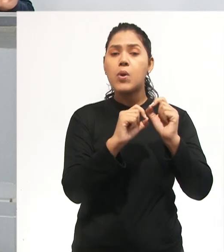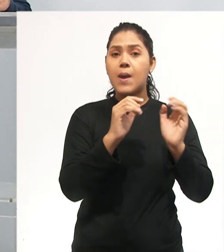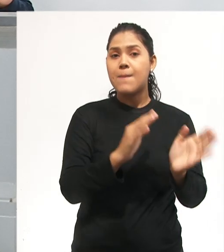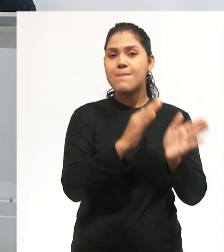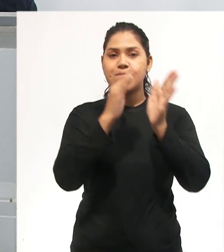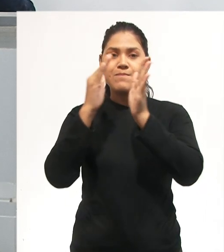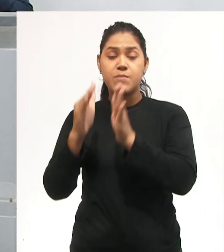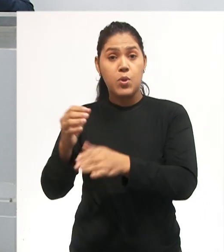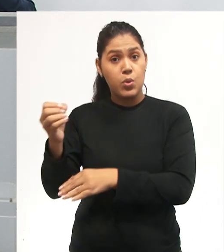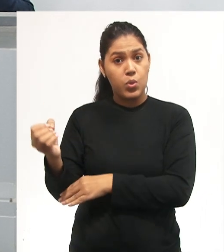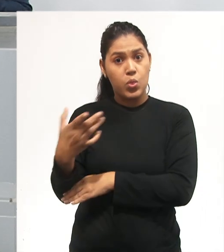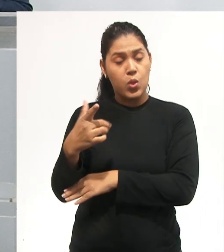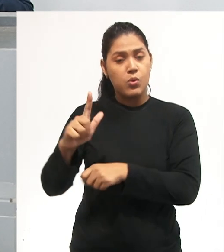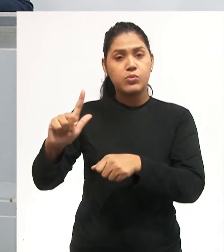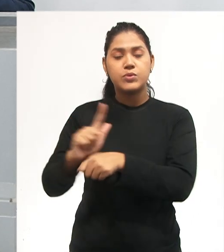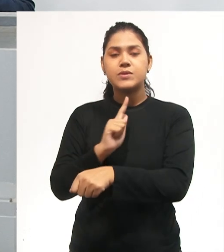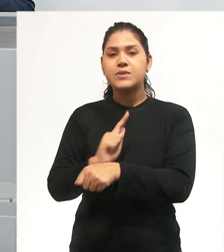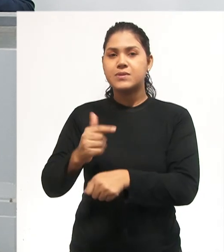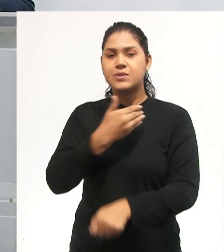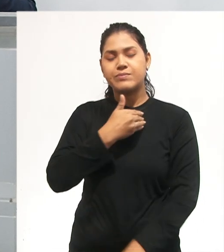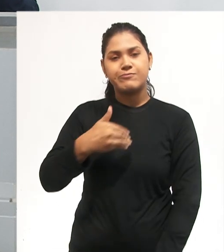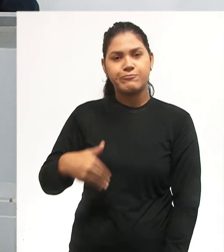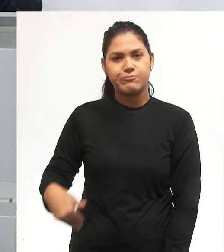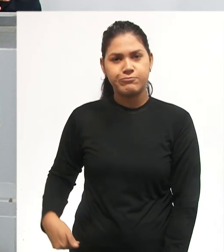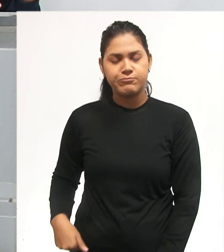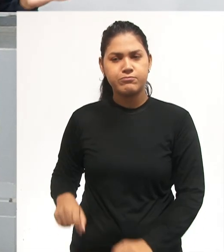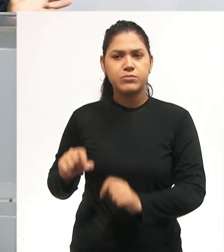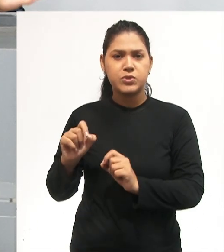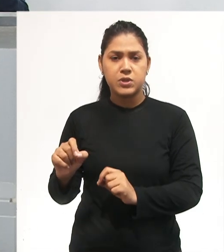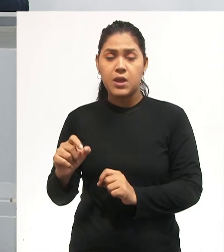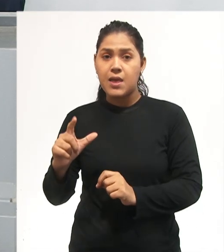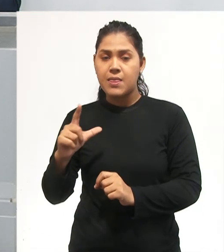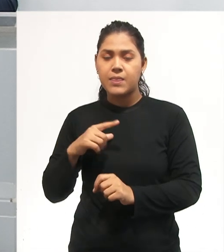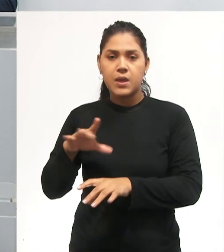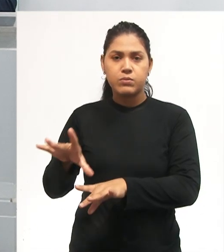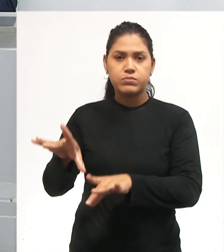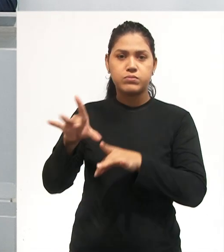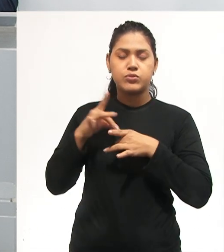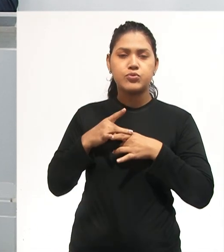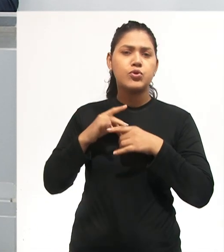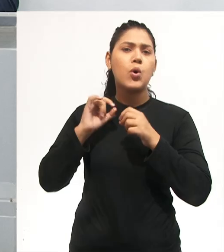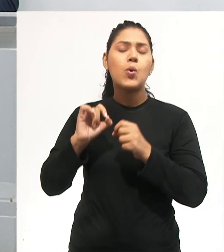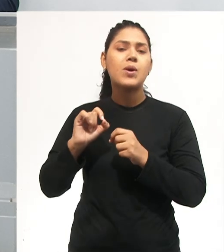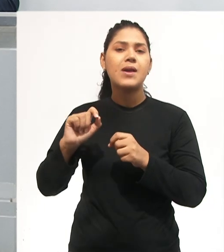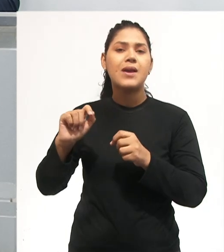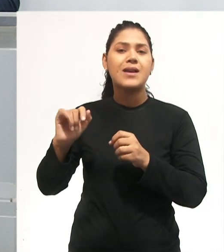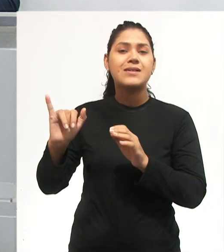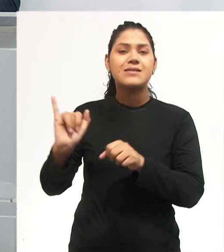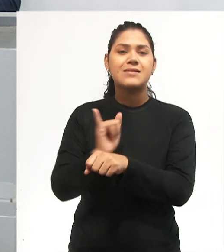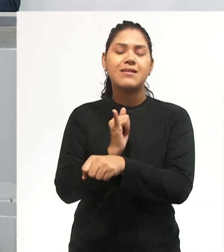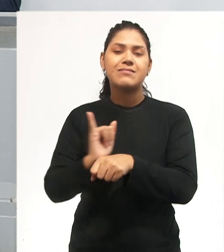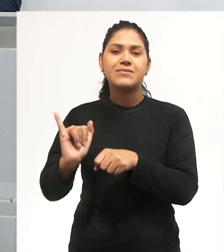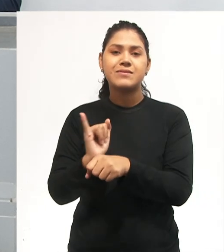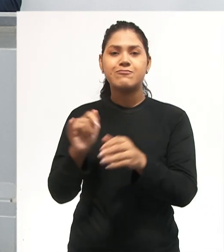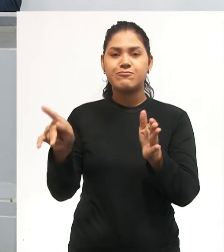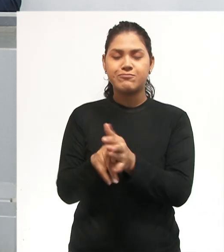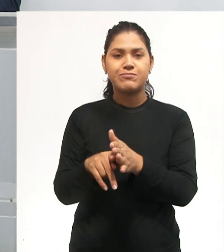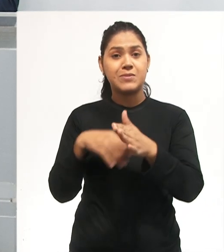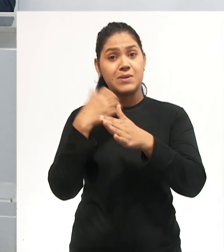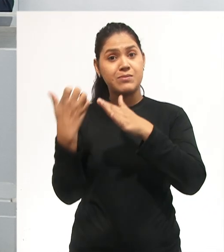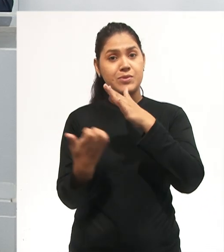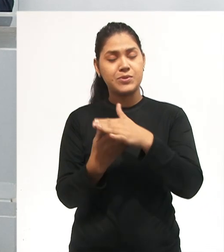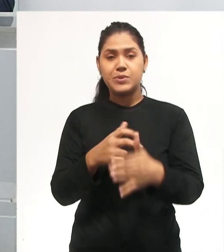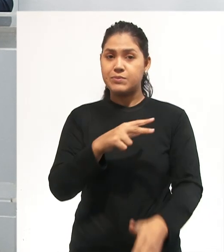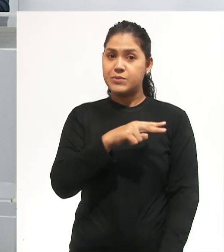gestão pública, onde os princípios do setor privado são incorporados numa perspectiva mais gerencialista pelo